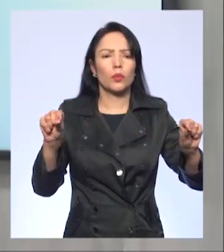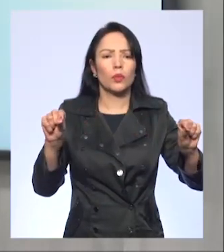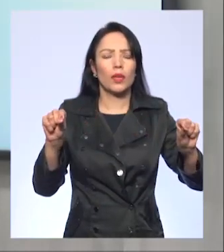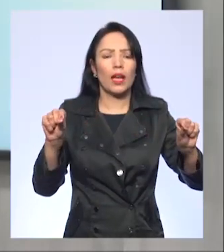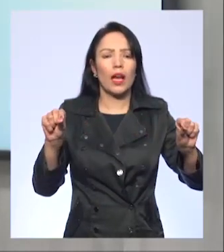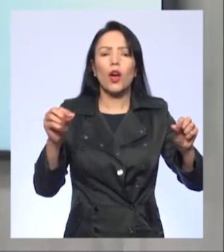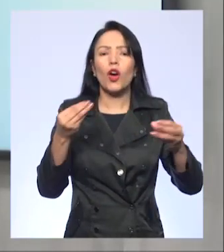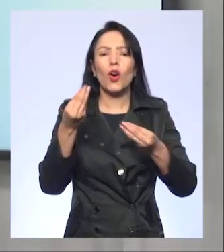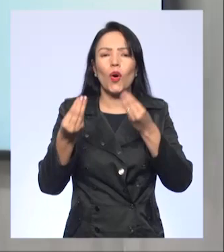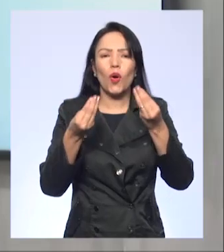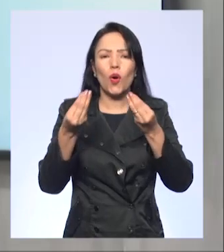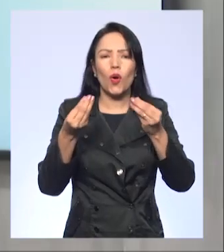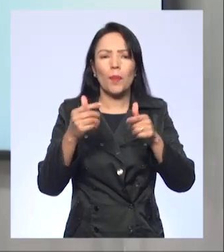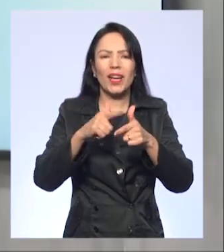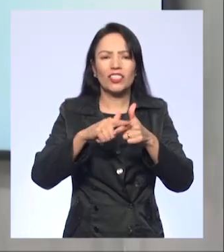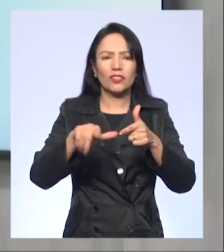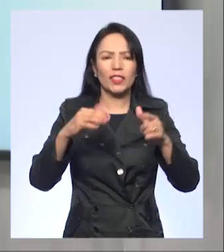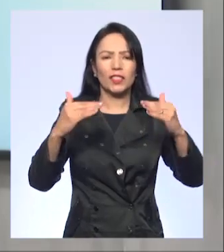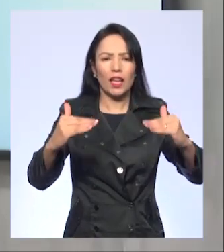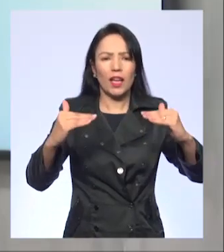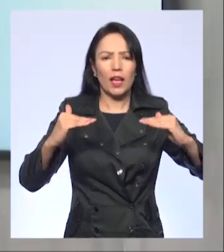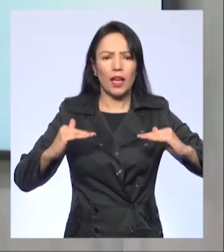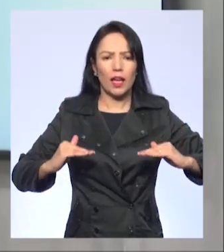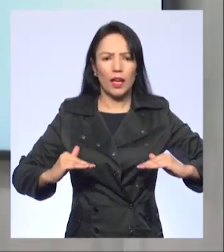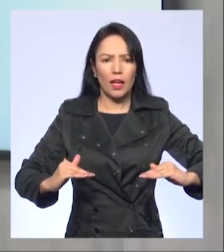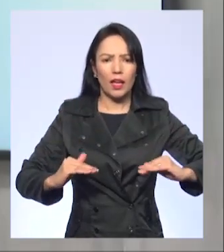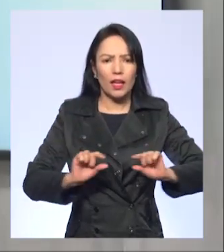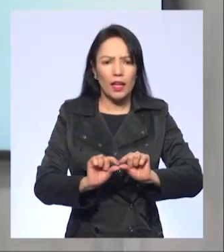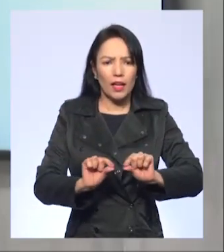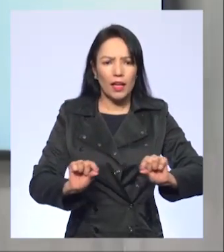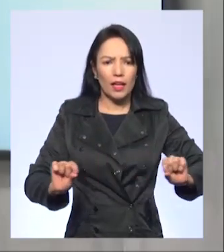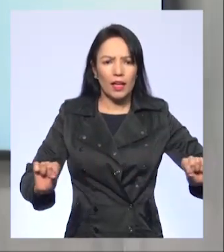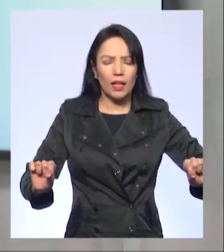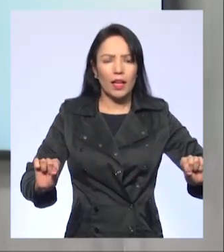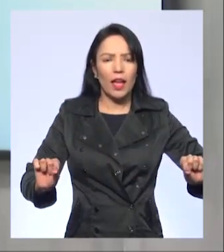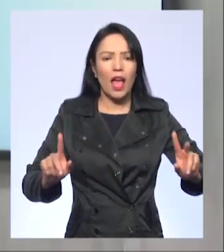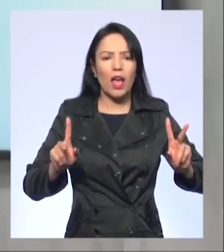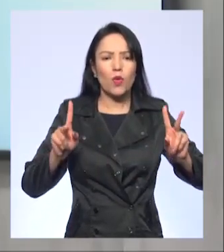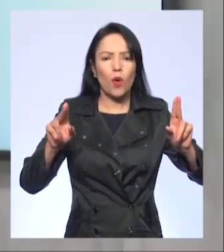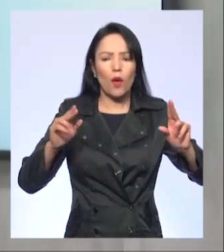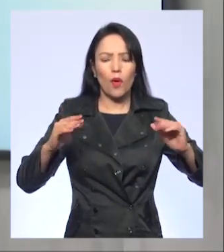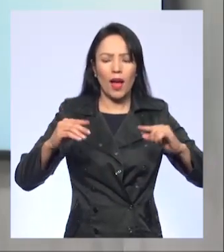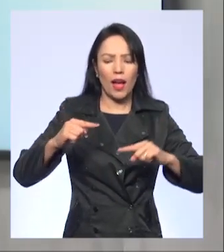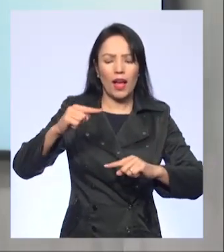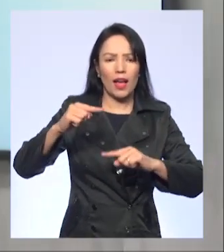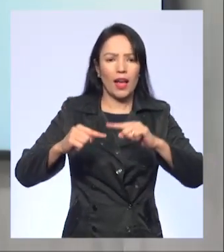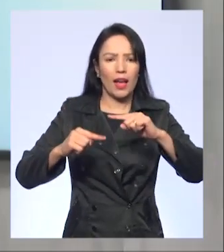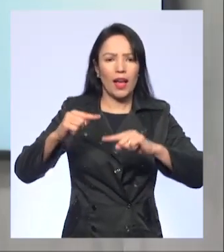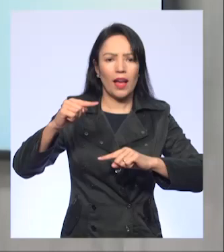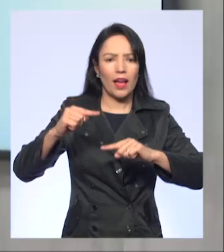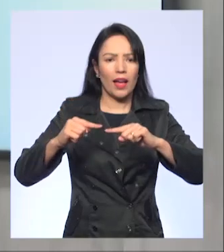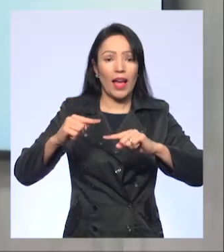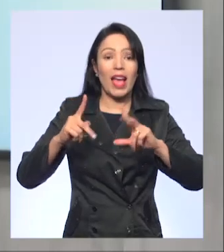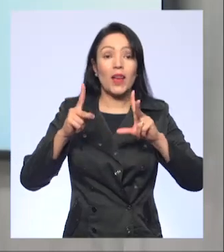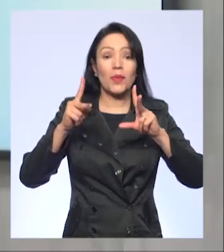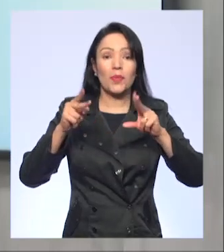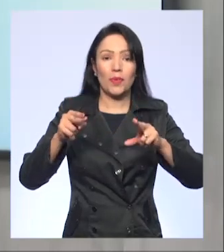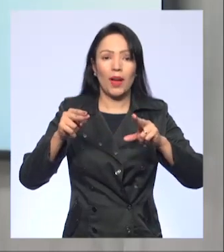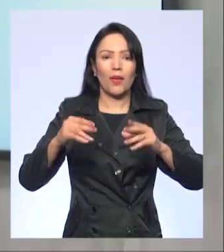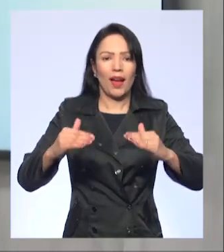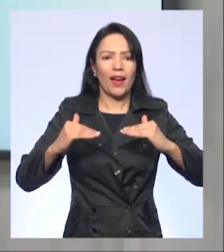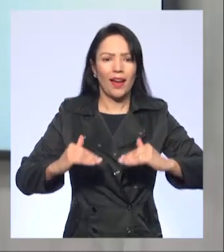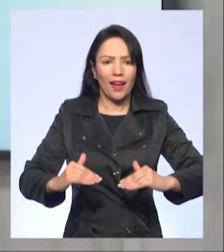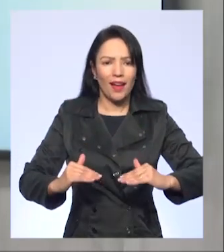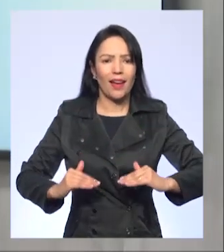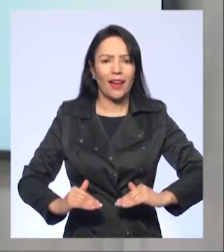a divisão, a fração entre dois segmentos dessa transversal vai ser igual à razão dos seus